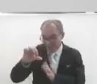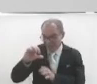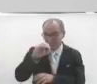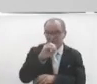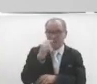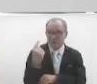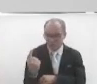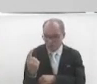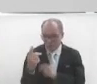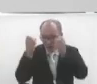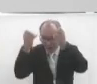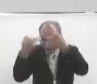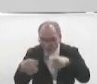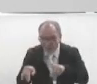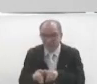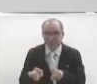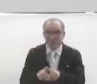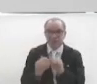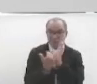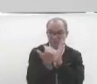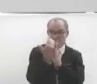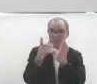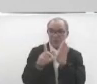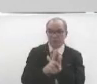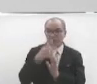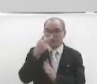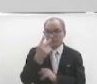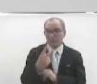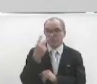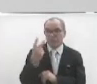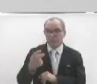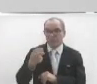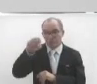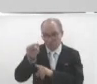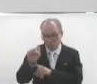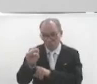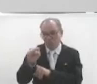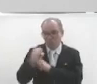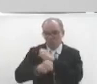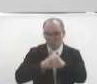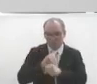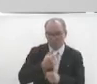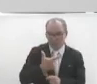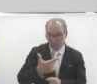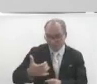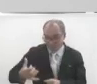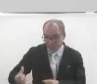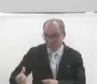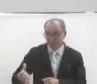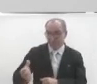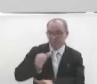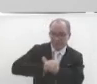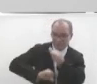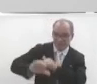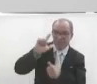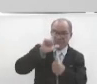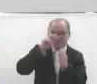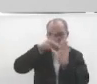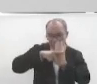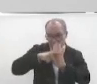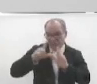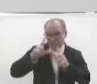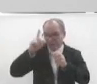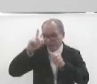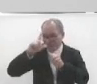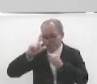que fala também do projeto 228 artigo um altera A nomenclatura do parágrafo único